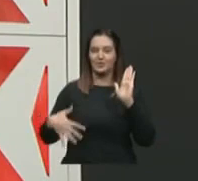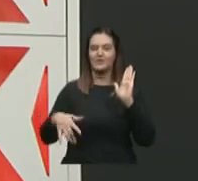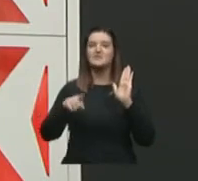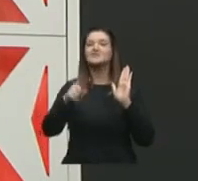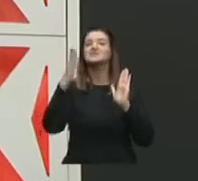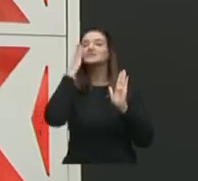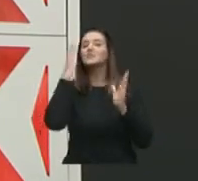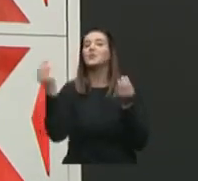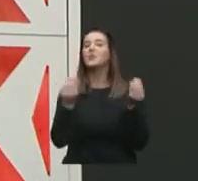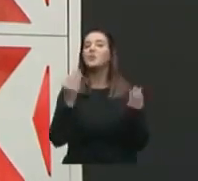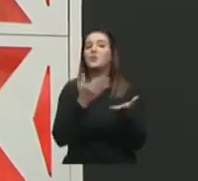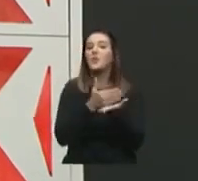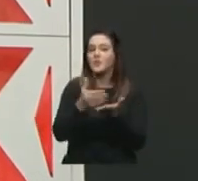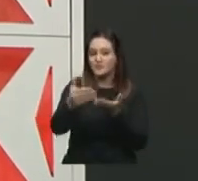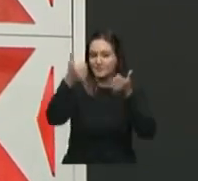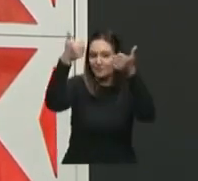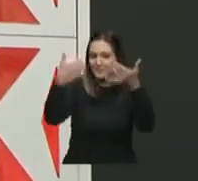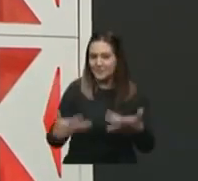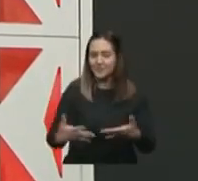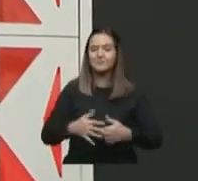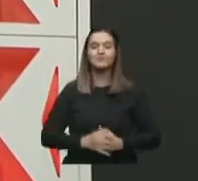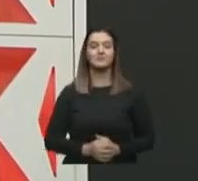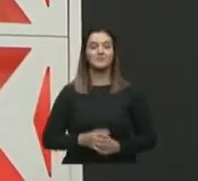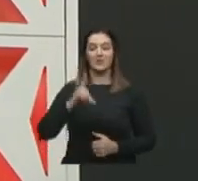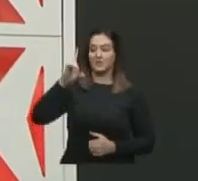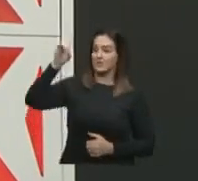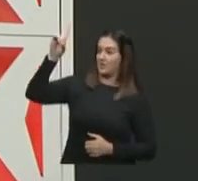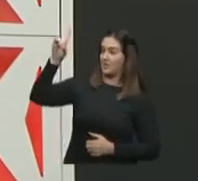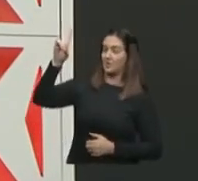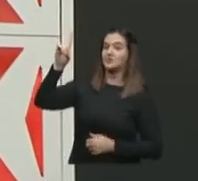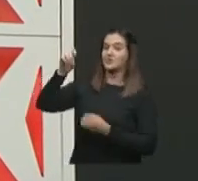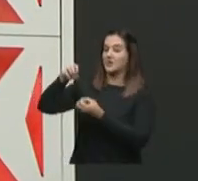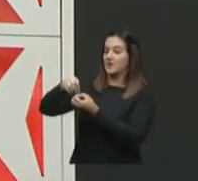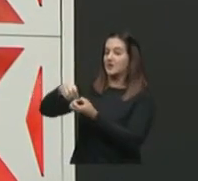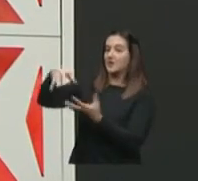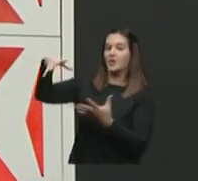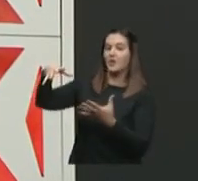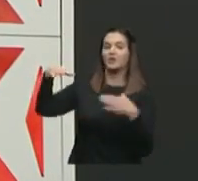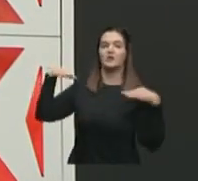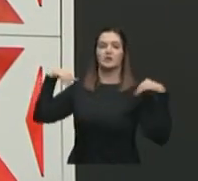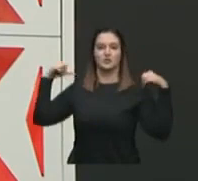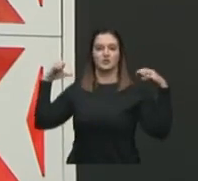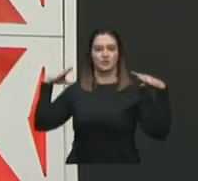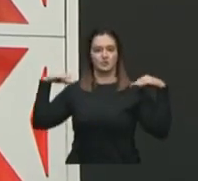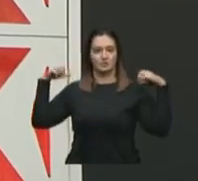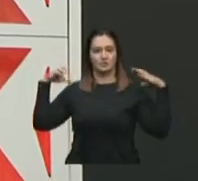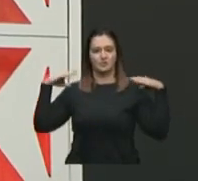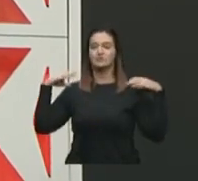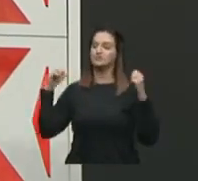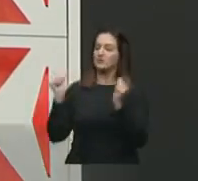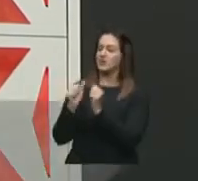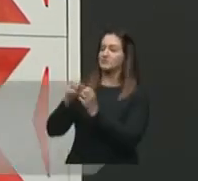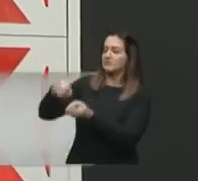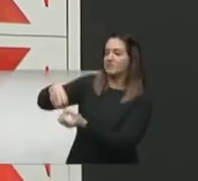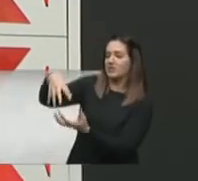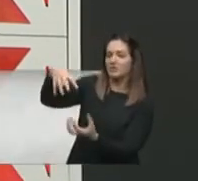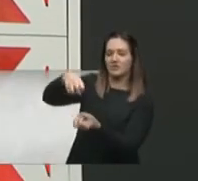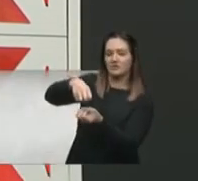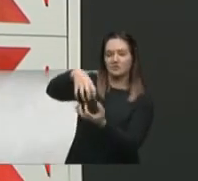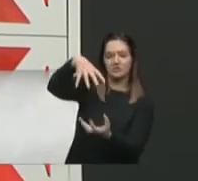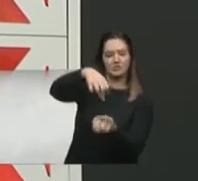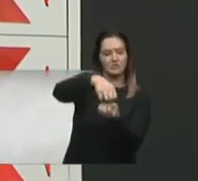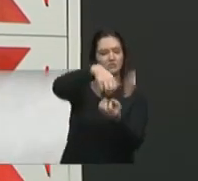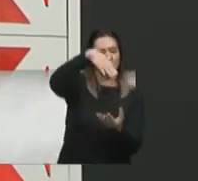Sabe como tudo começou? Foi assim. Deus criou os anjos. E entre os anjos, Deus criou